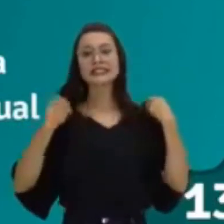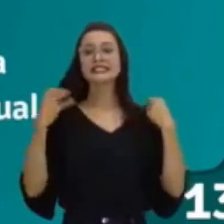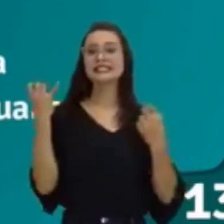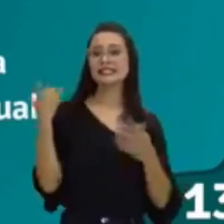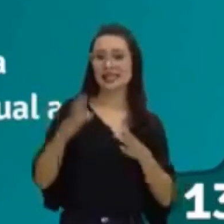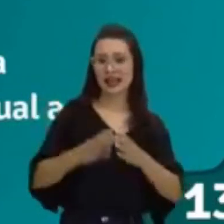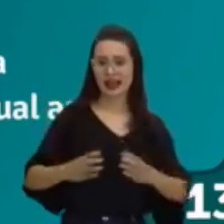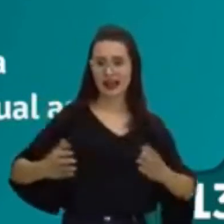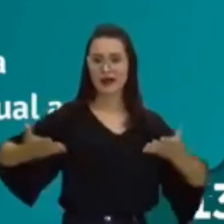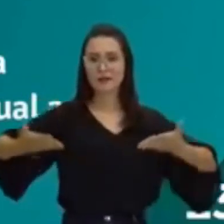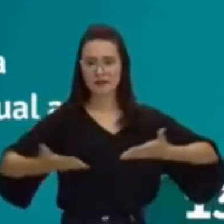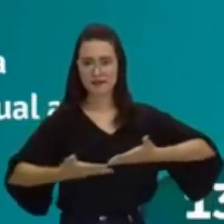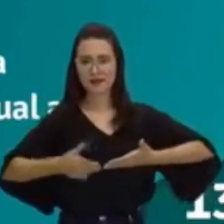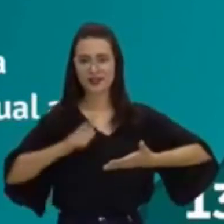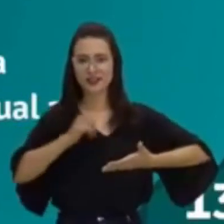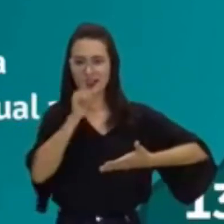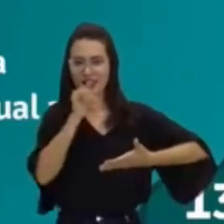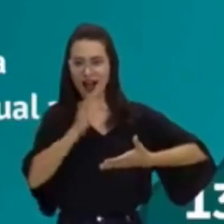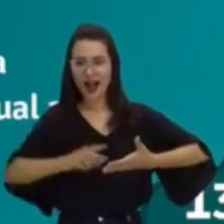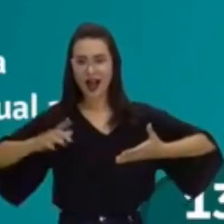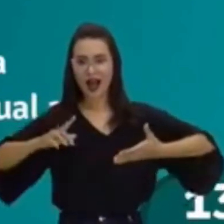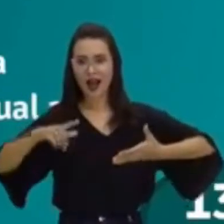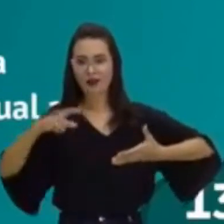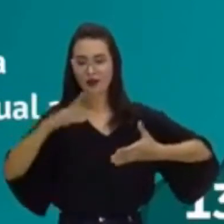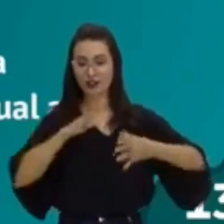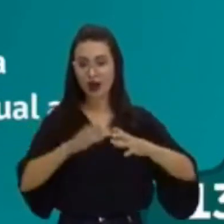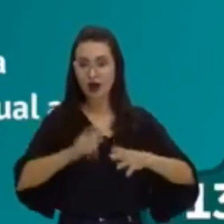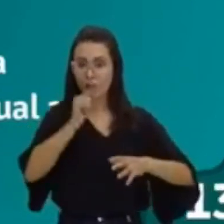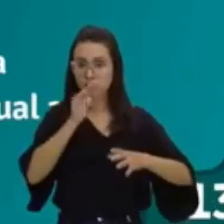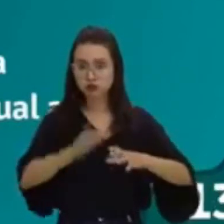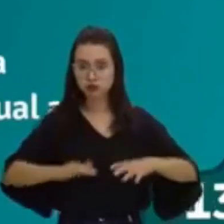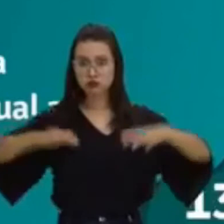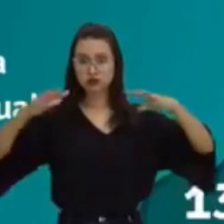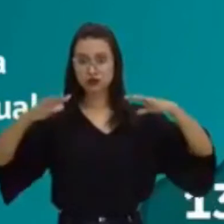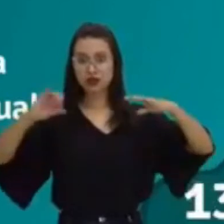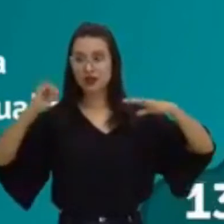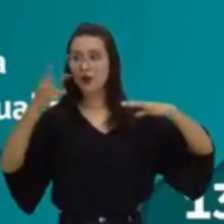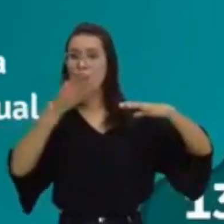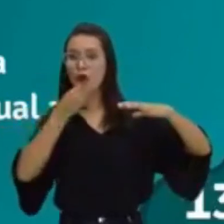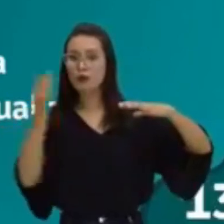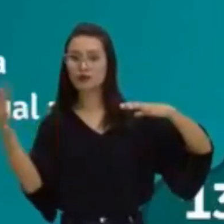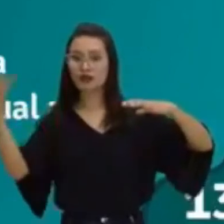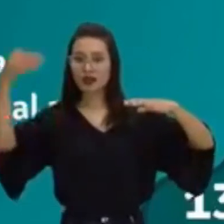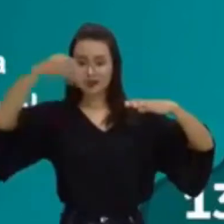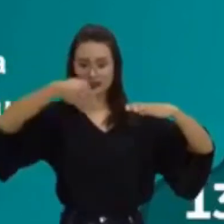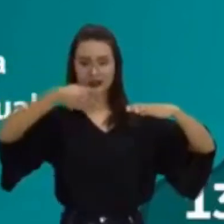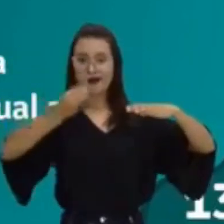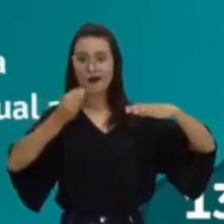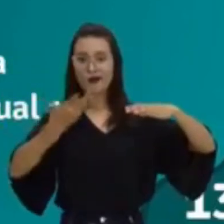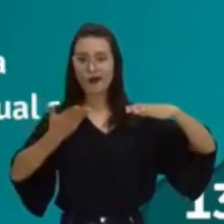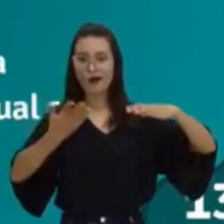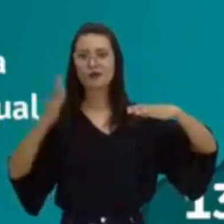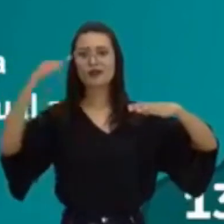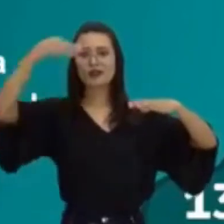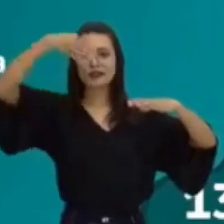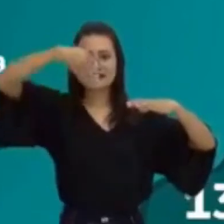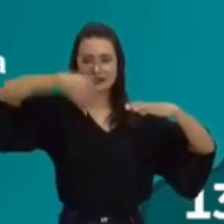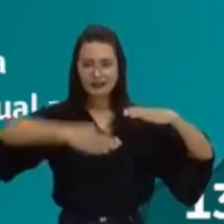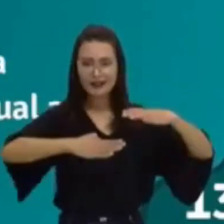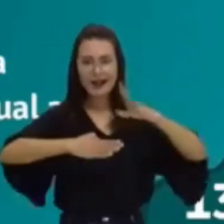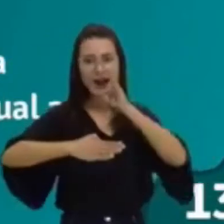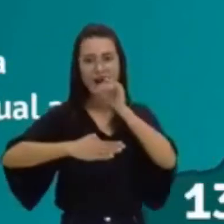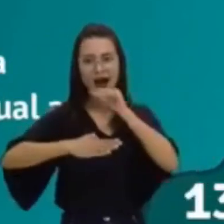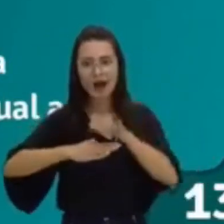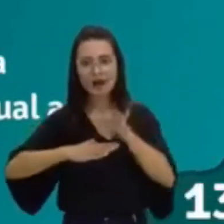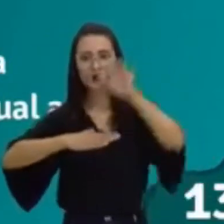ele é matéria, ele teria que deslocar a água. Então, se o Arquimedes tem um volume de 1.000 litros, eu estou